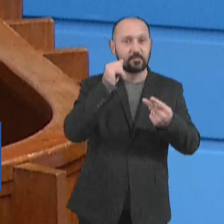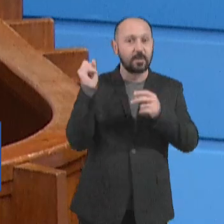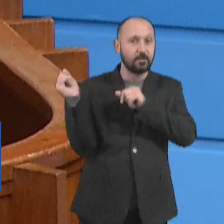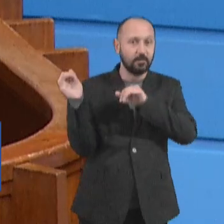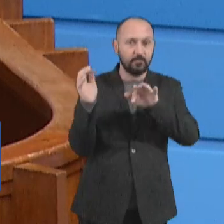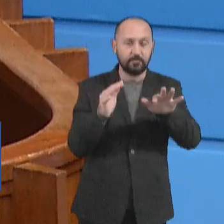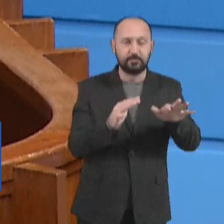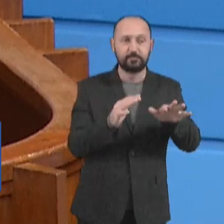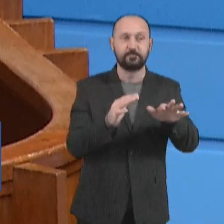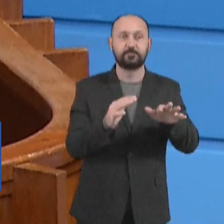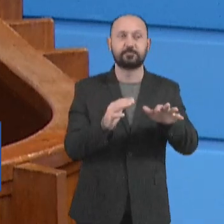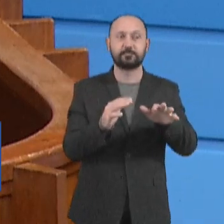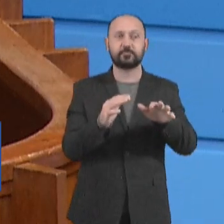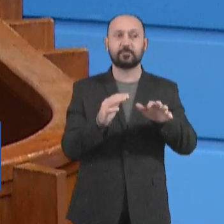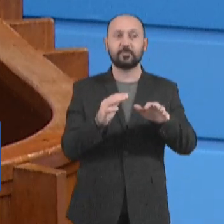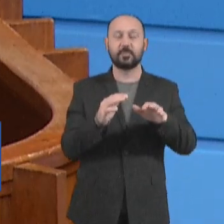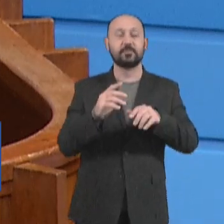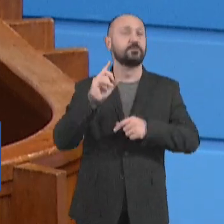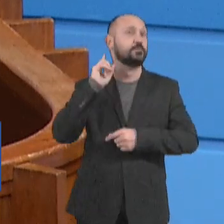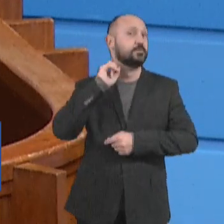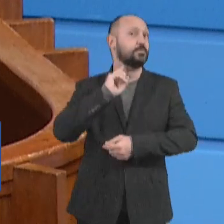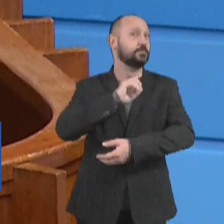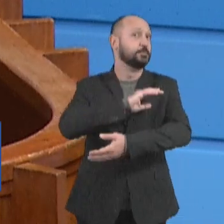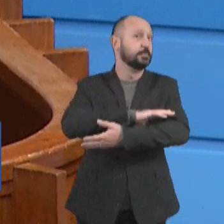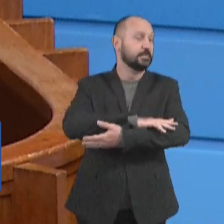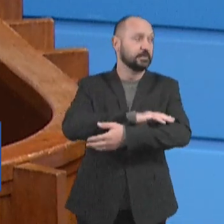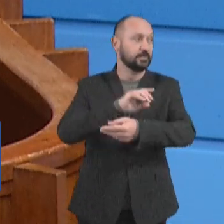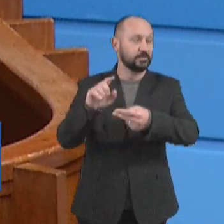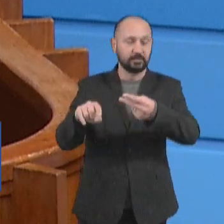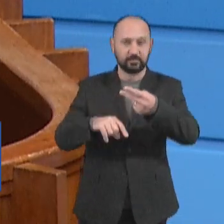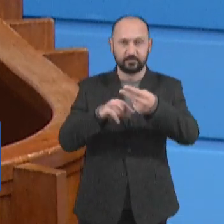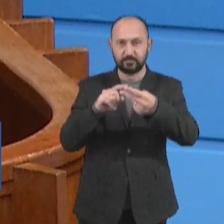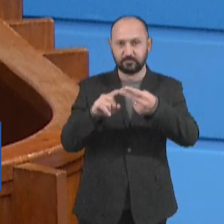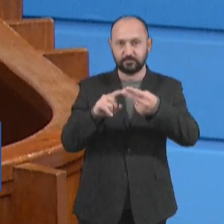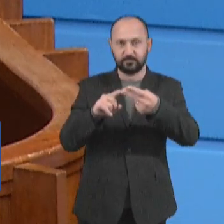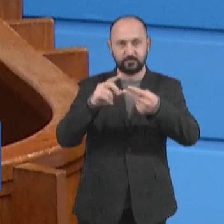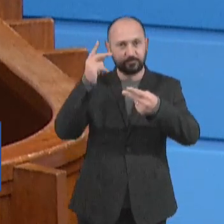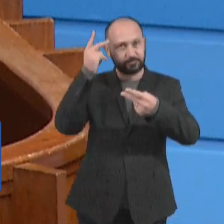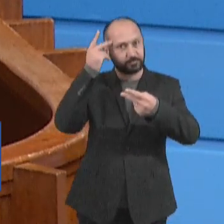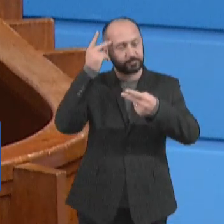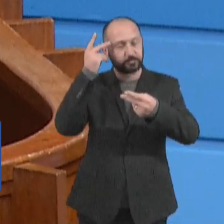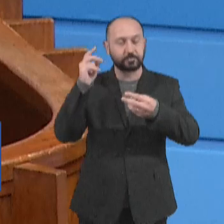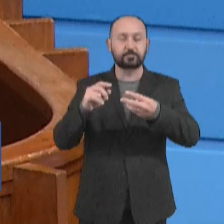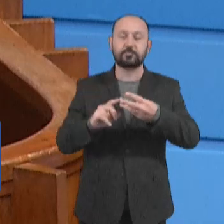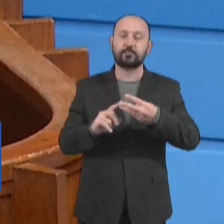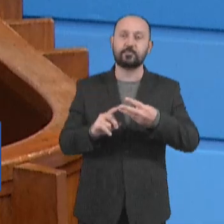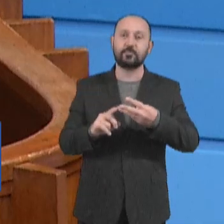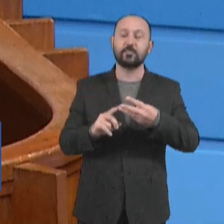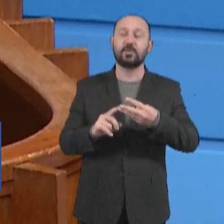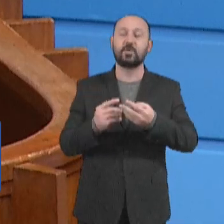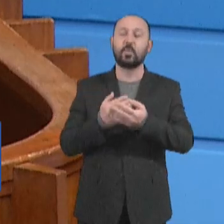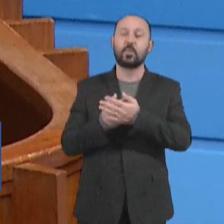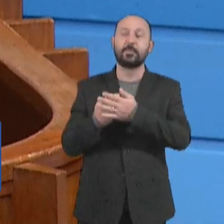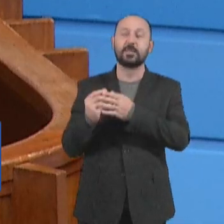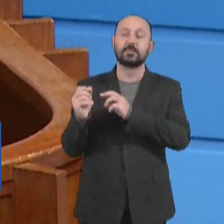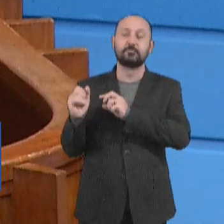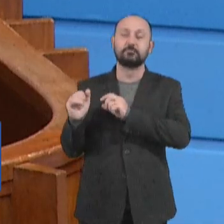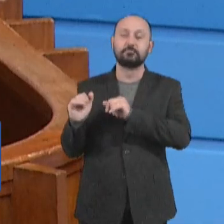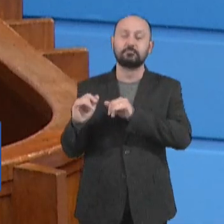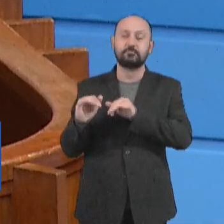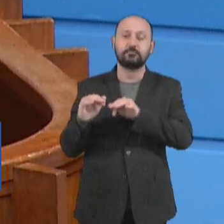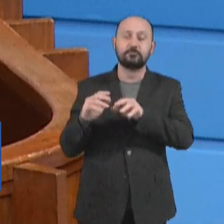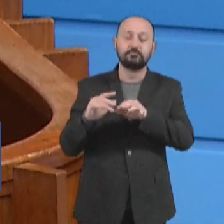mulheres de Minas Gerais, de São Paulo, que começam